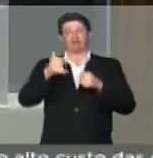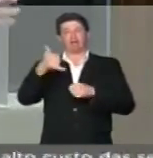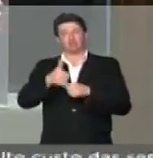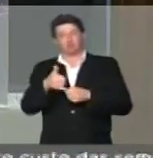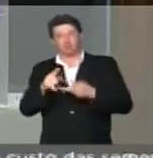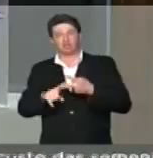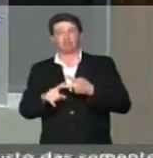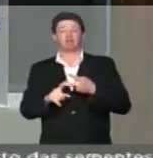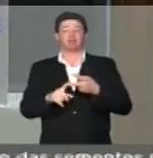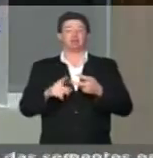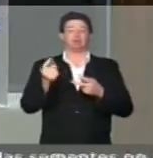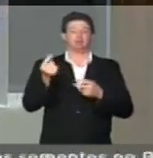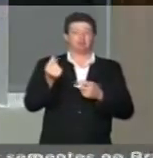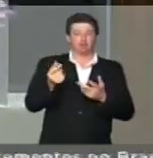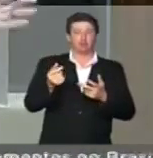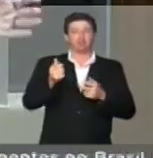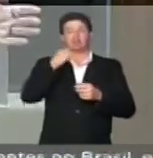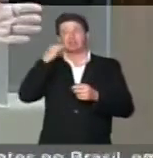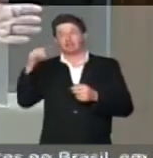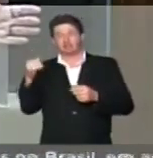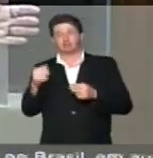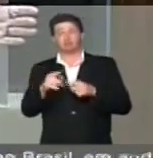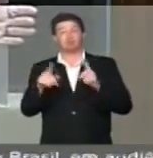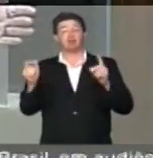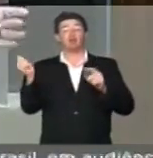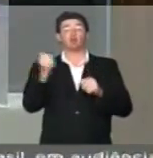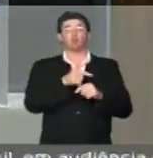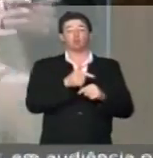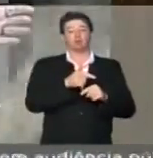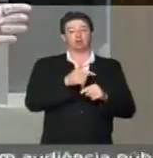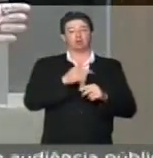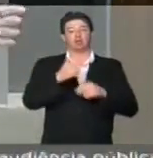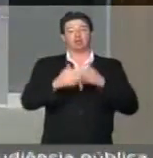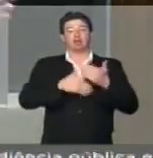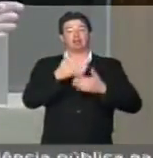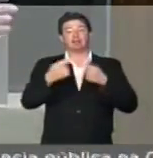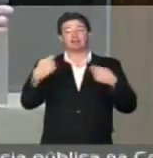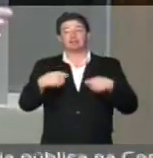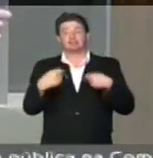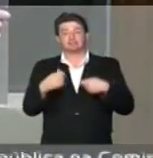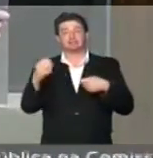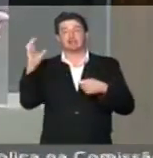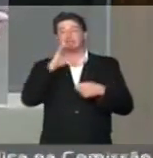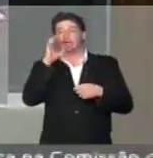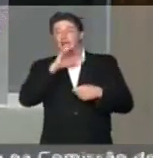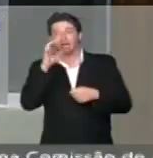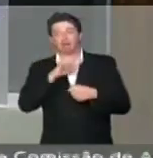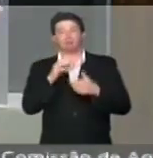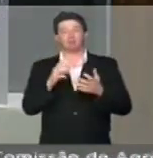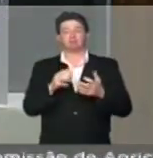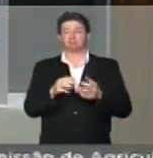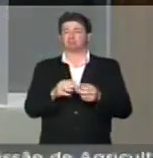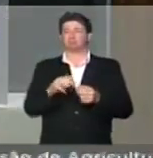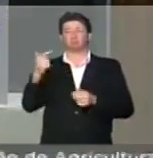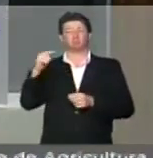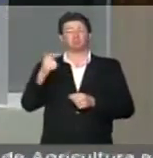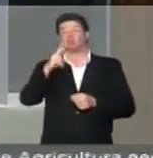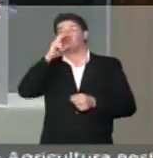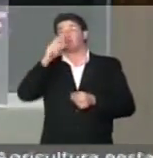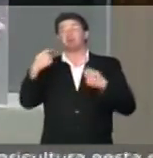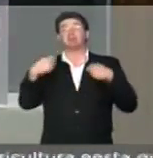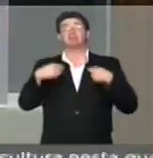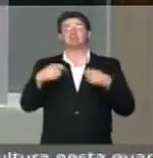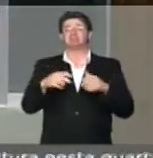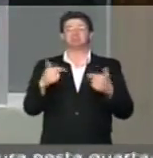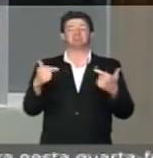do que de uma demanda aquecida. Não há mais demanda há muito tempo nesse país, significativa. Então, será